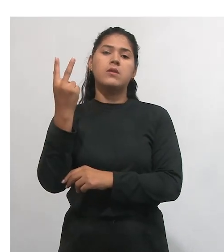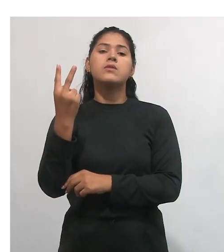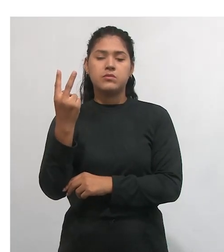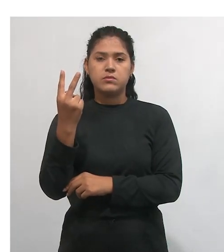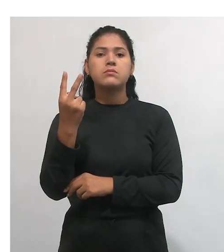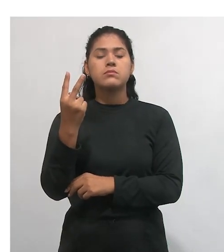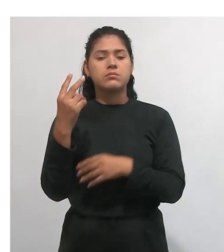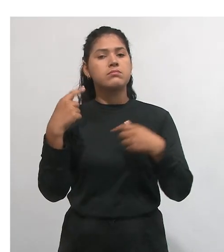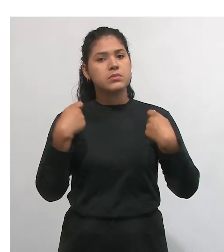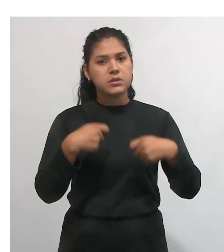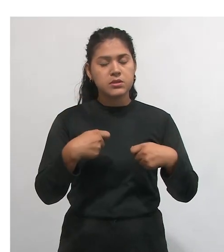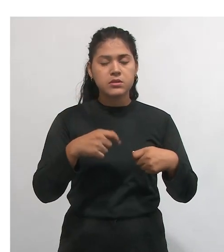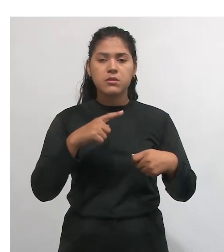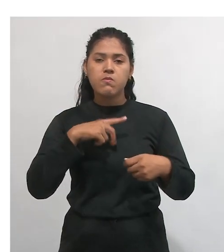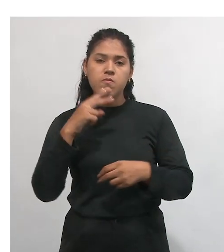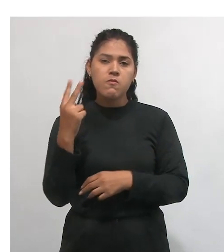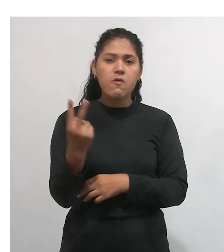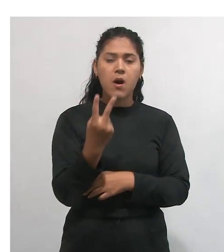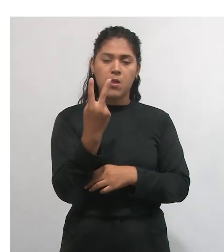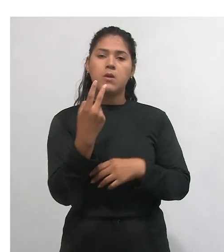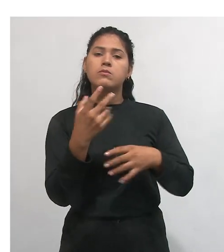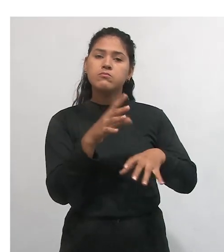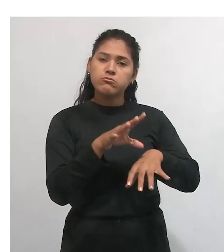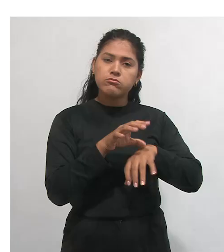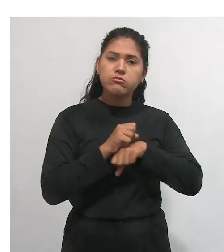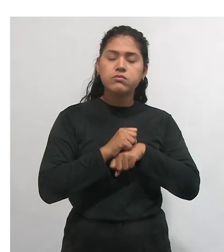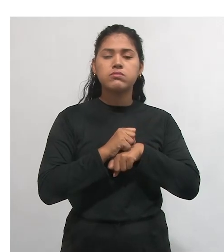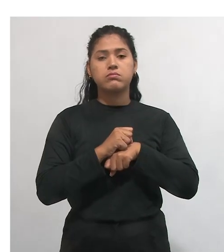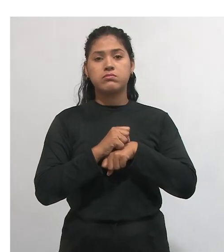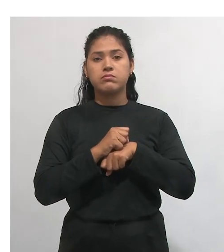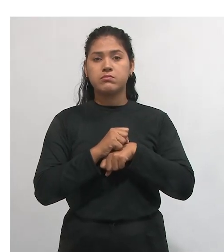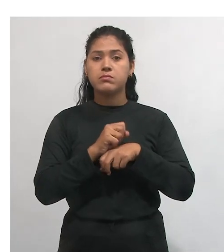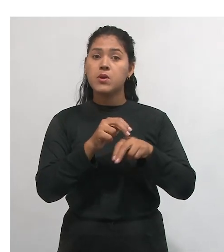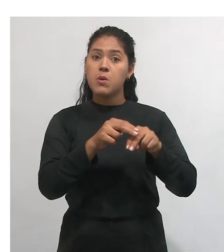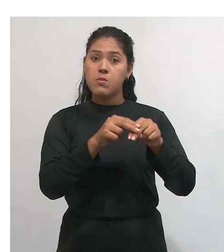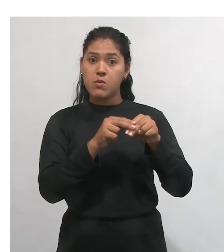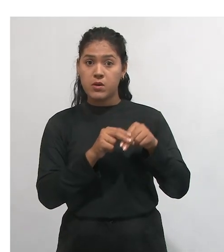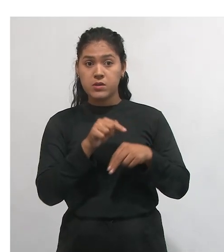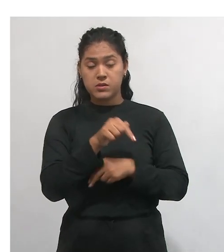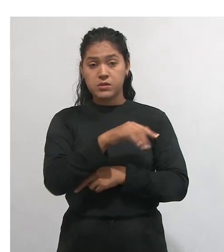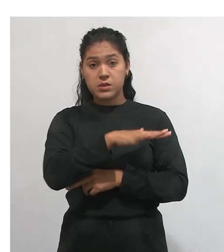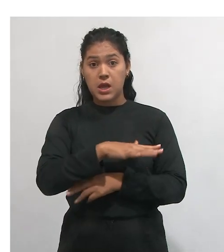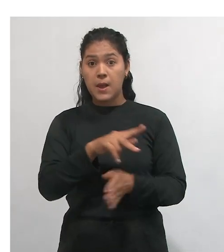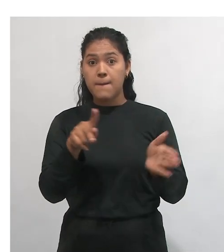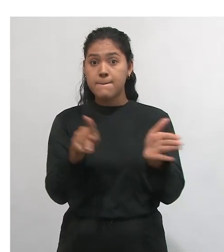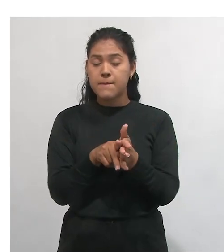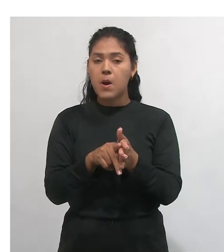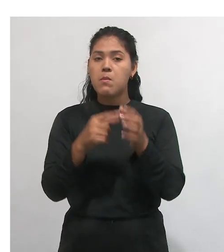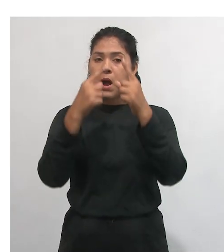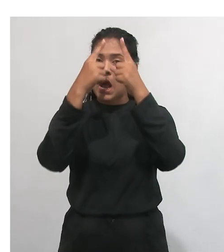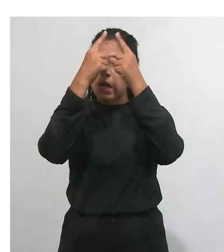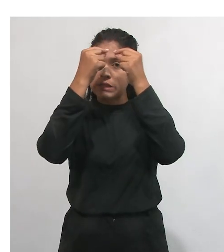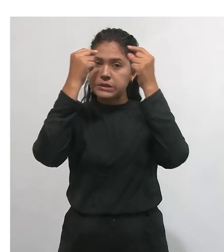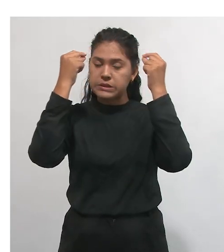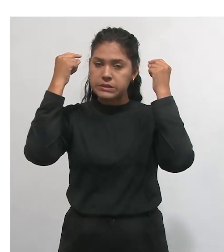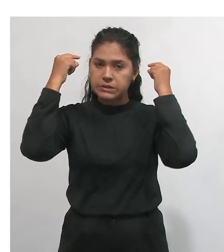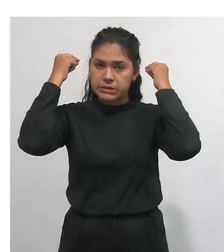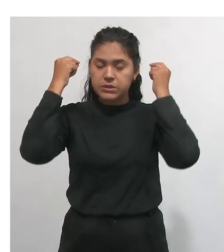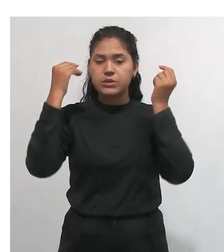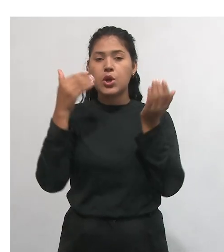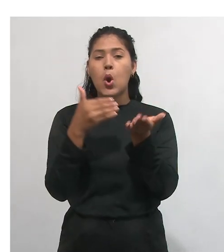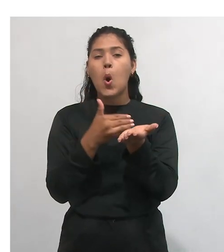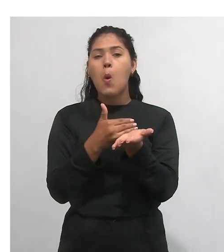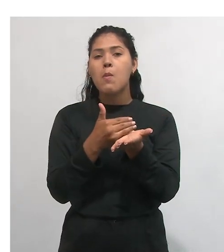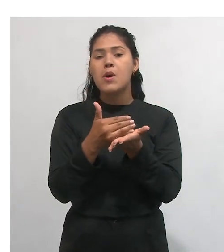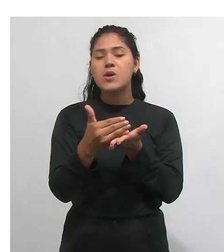colocadas e apropriadas. E a democracia grega, então, nesse sentido, havia criado o espaço público, e